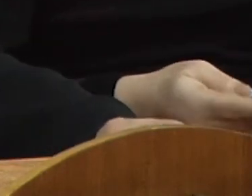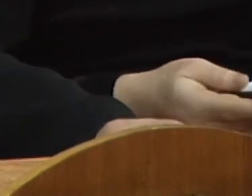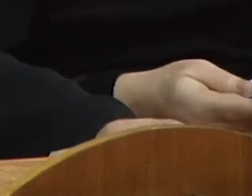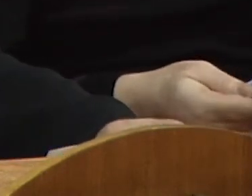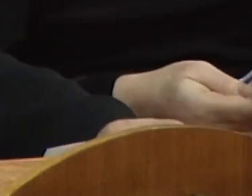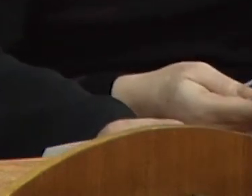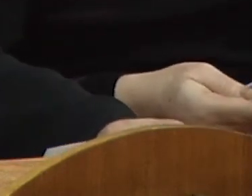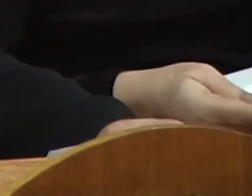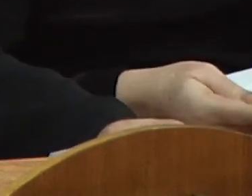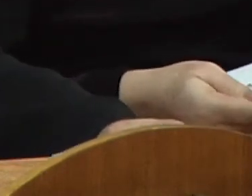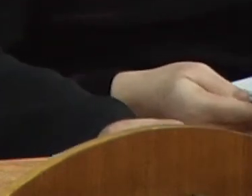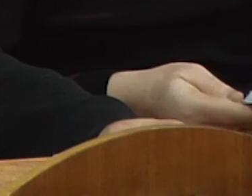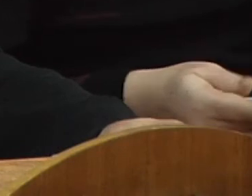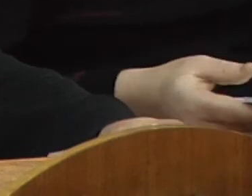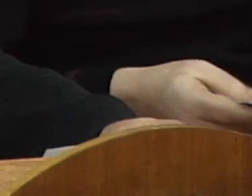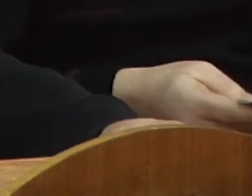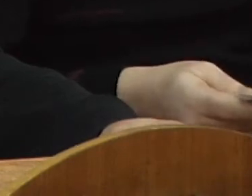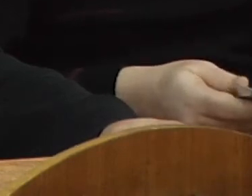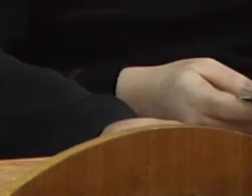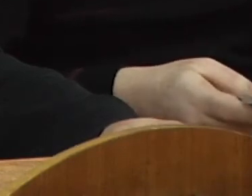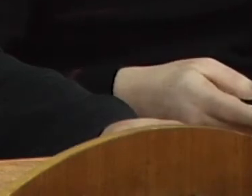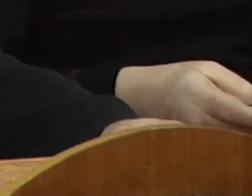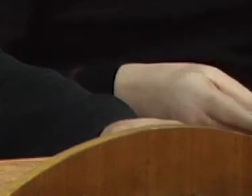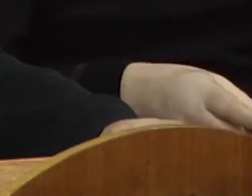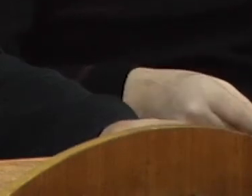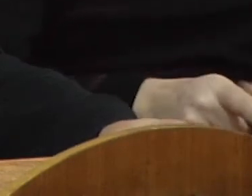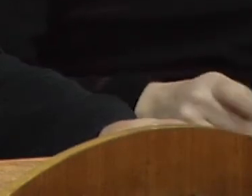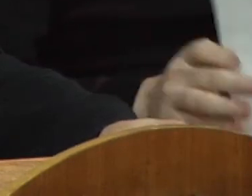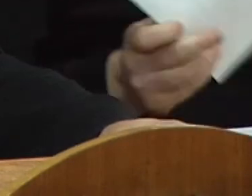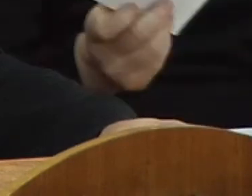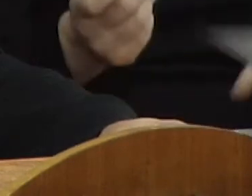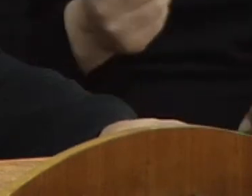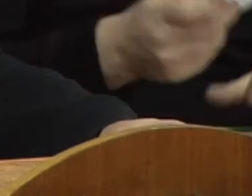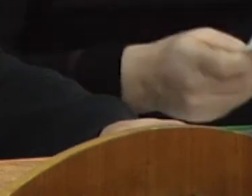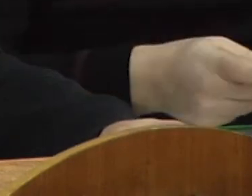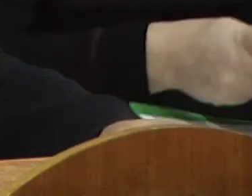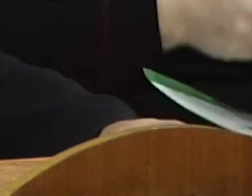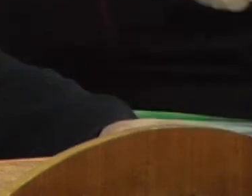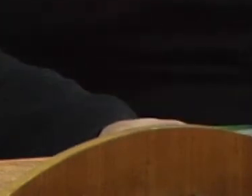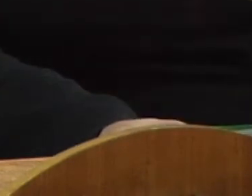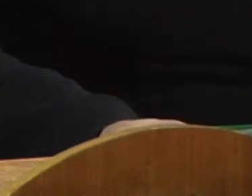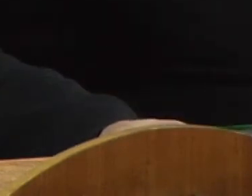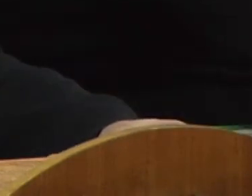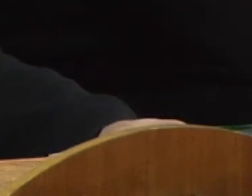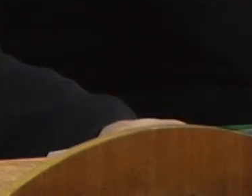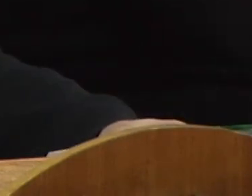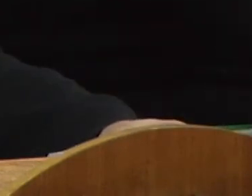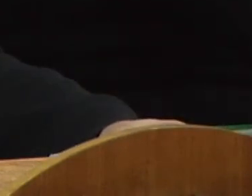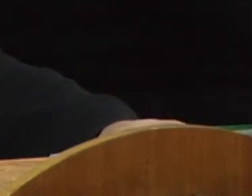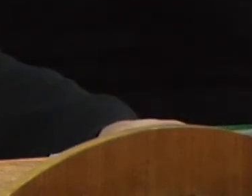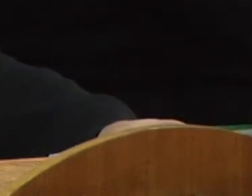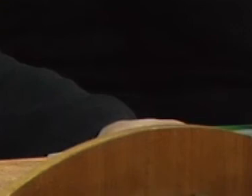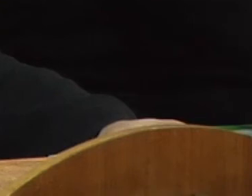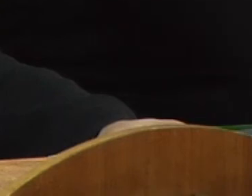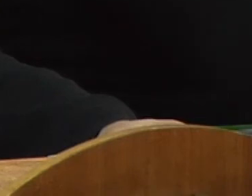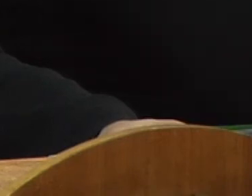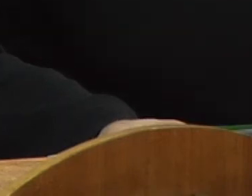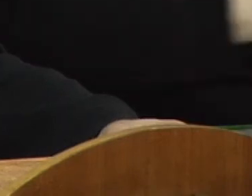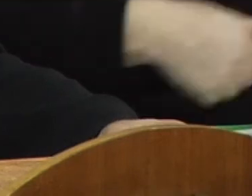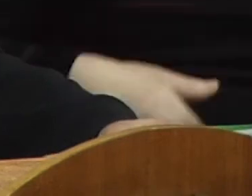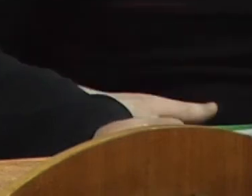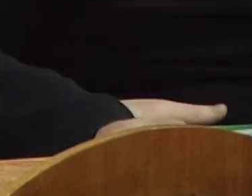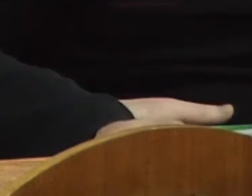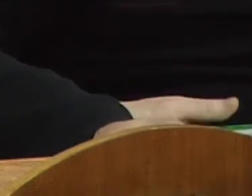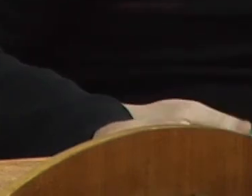convite que o Café Cultural também traz aqui em mãos, o Café Cultural e a Biblioteca Municipal Gladstone Osório Marcos, que tem a honra de convidá-lo a participar